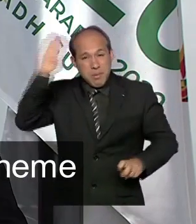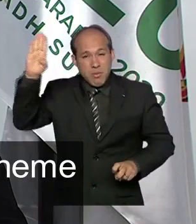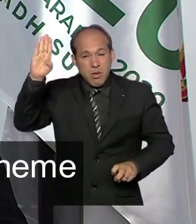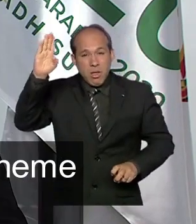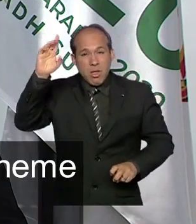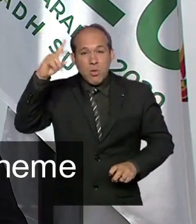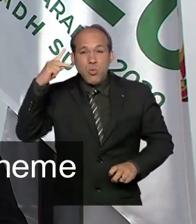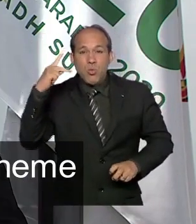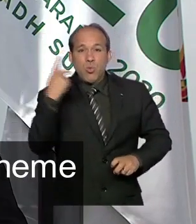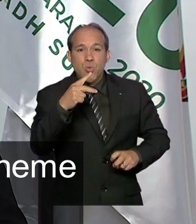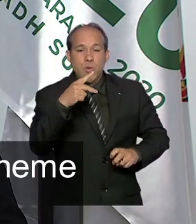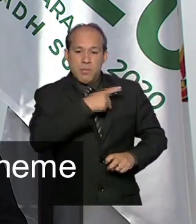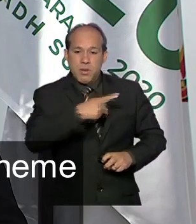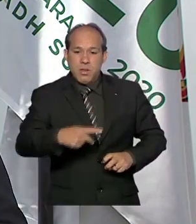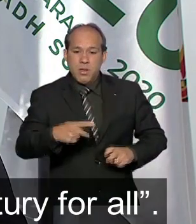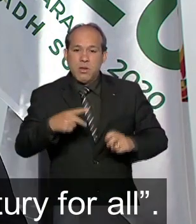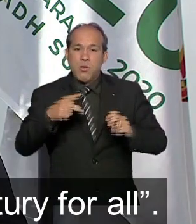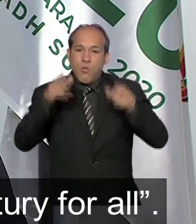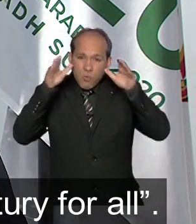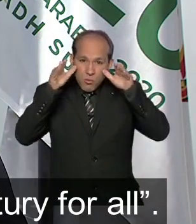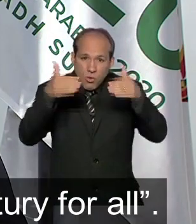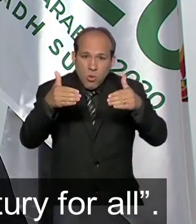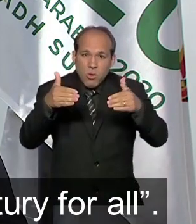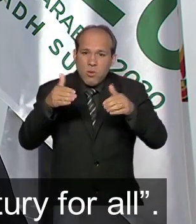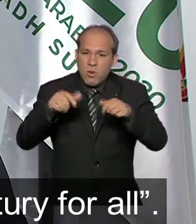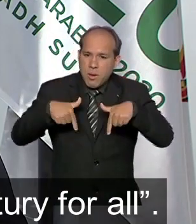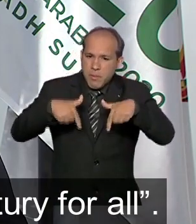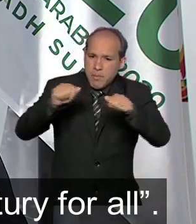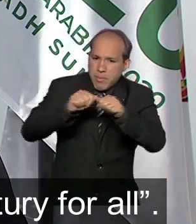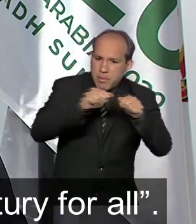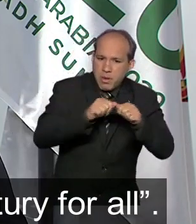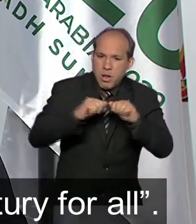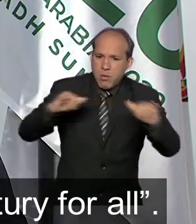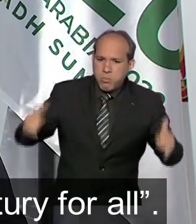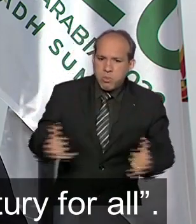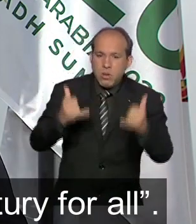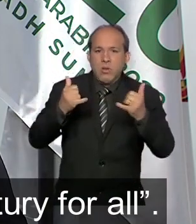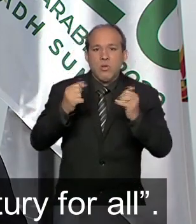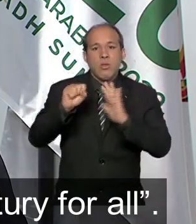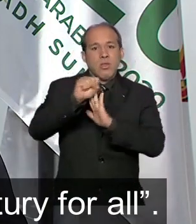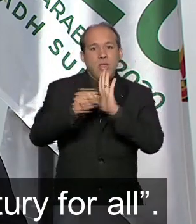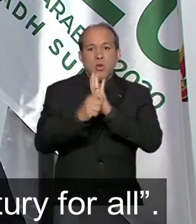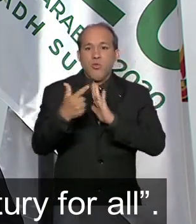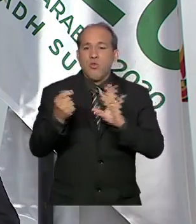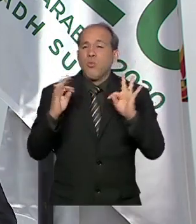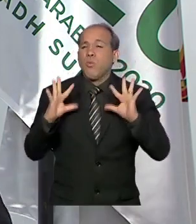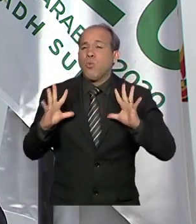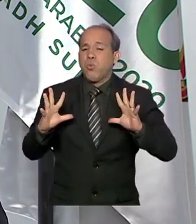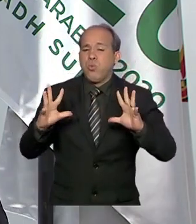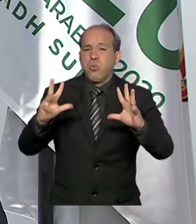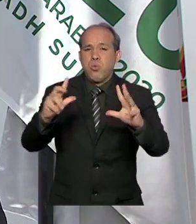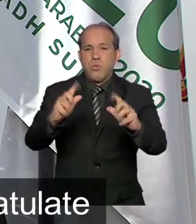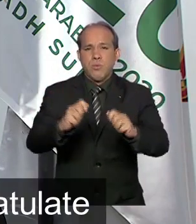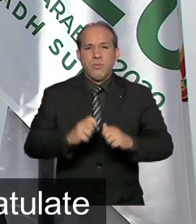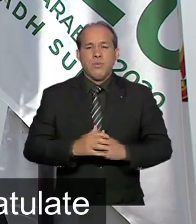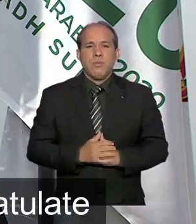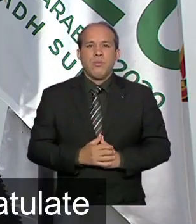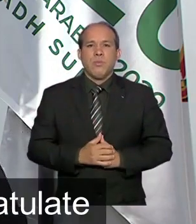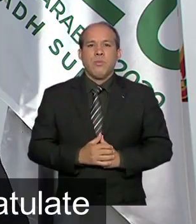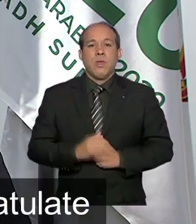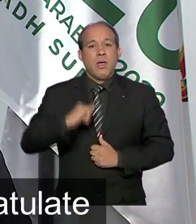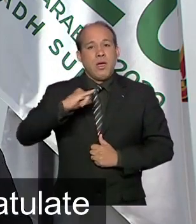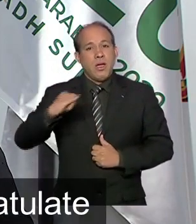de sua presidência o lema realização das oportunidades do Século 21 para todos eu